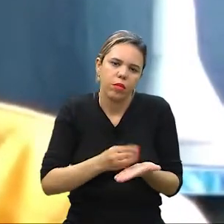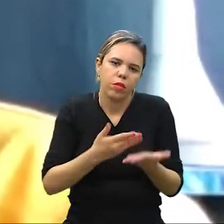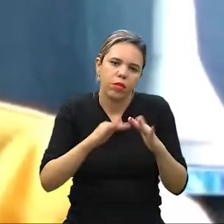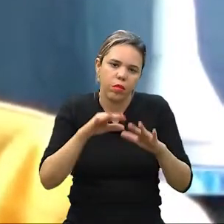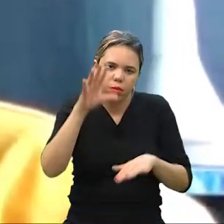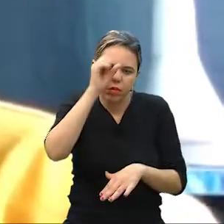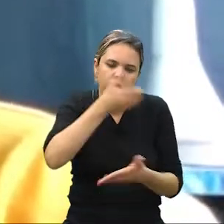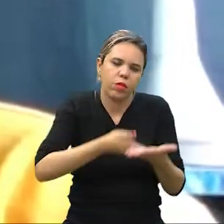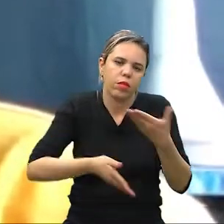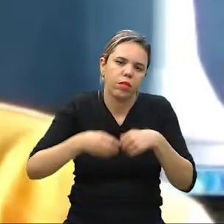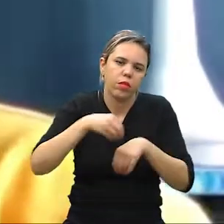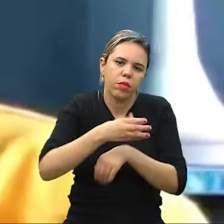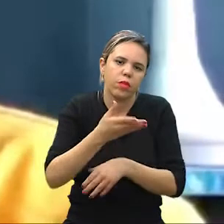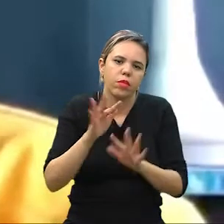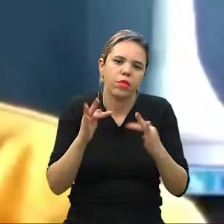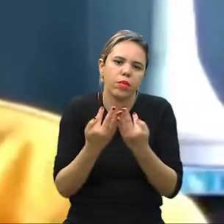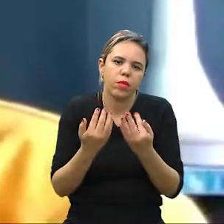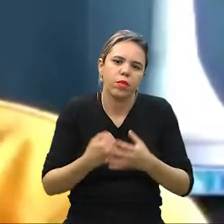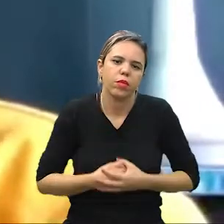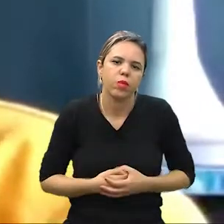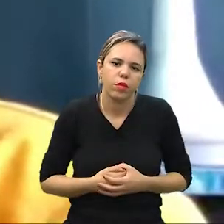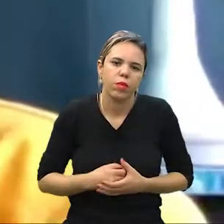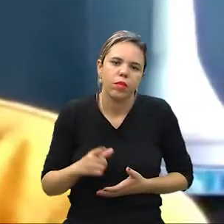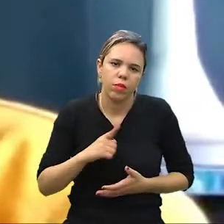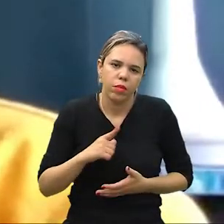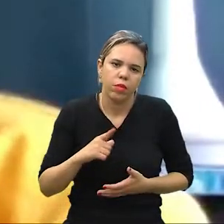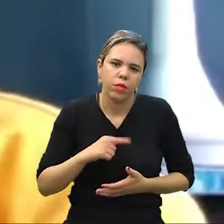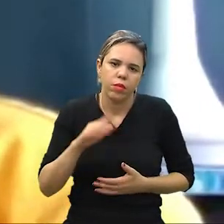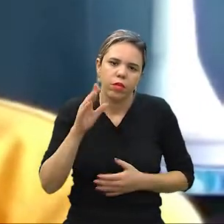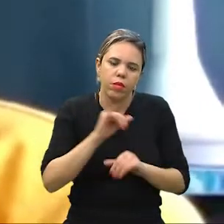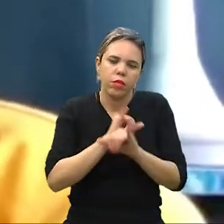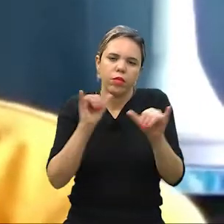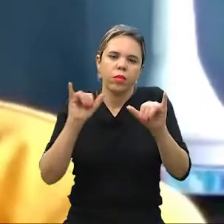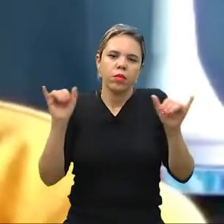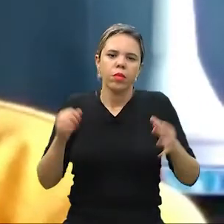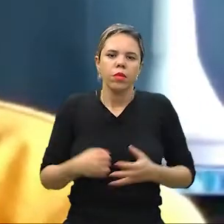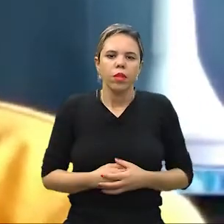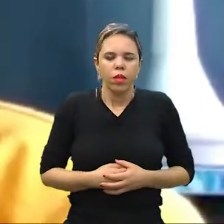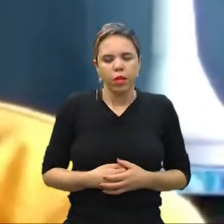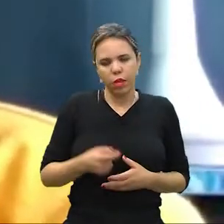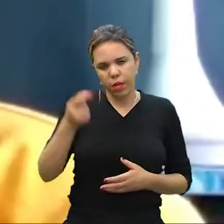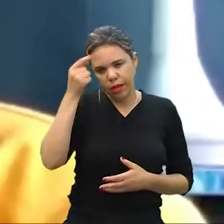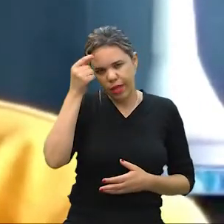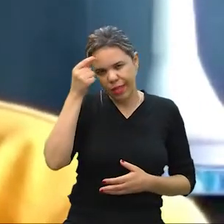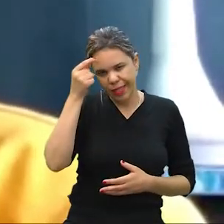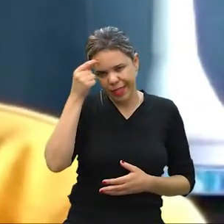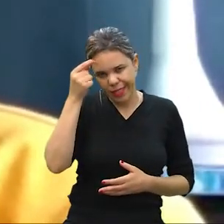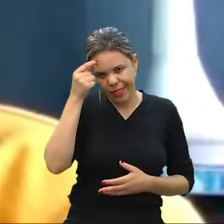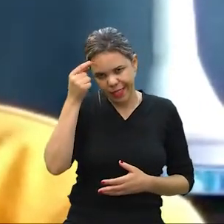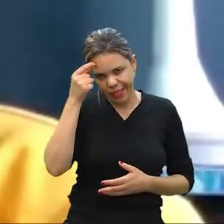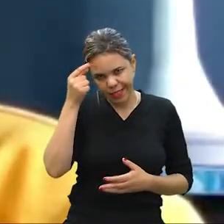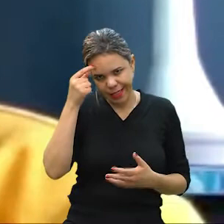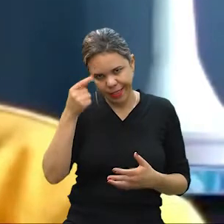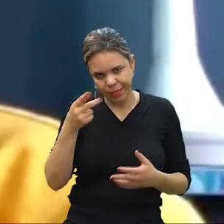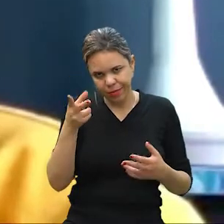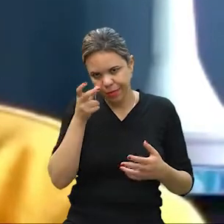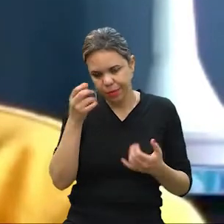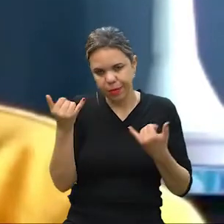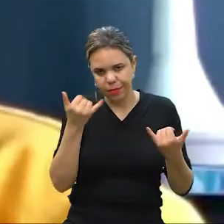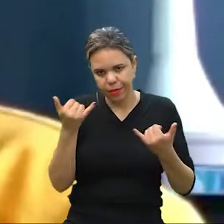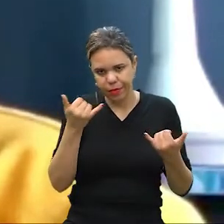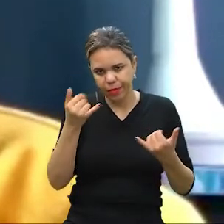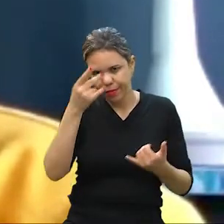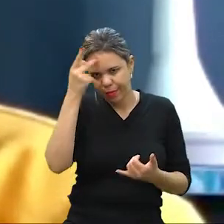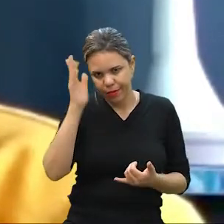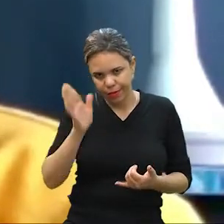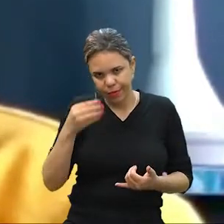escolas e compartilhar com seus pais, mas existem muitas campanhas de conscientização que vale a gente ouvir, né? Muitas pessoas